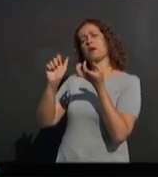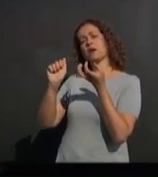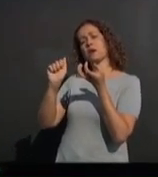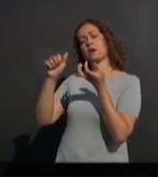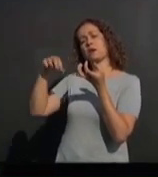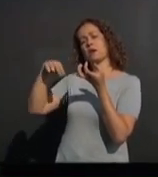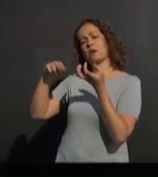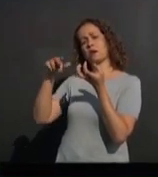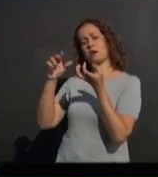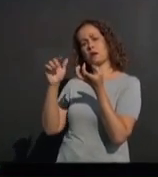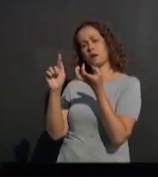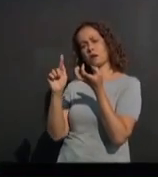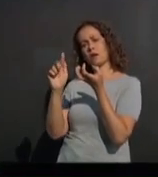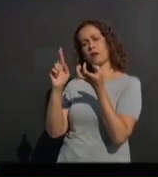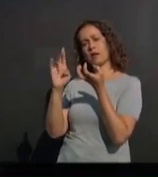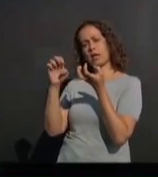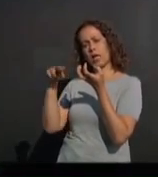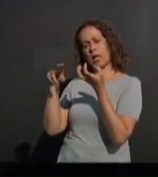Estou lembrando